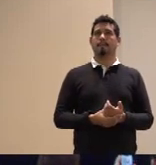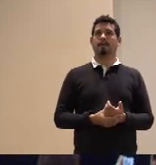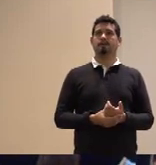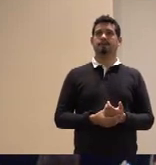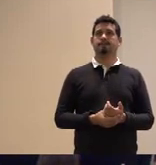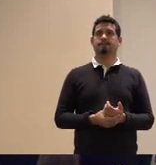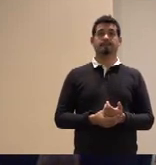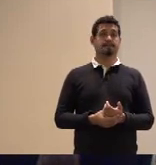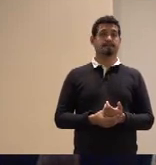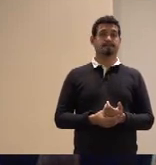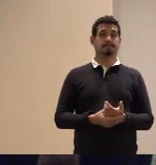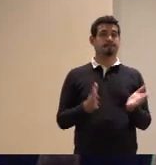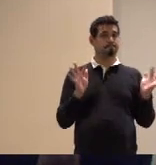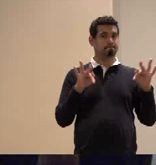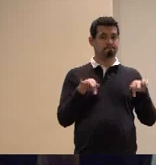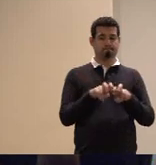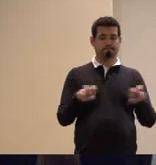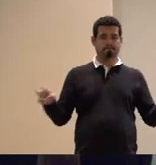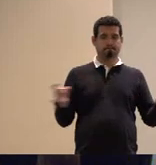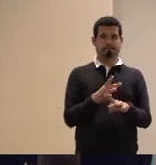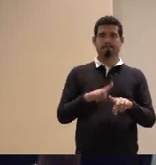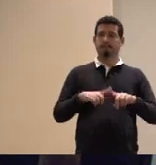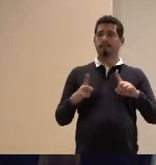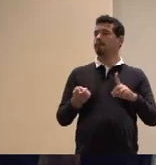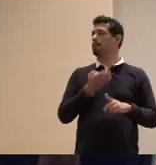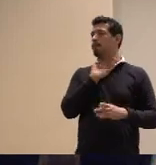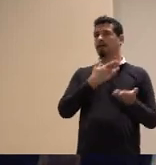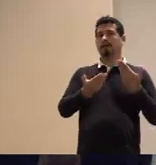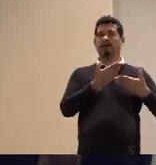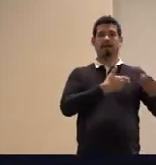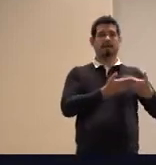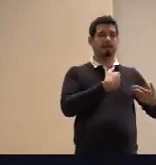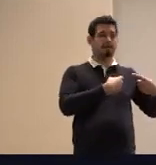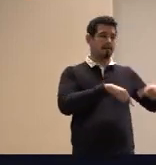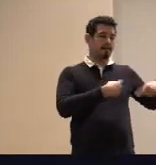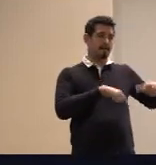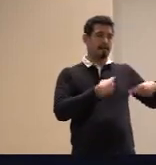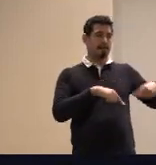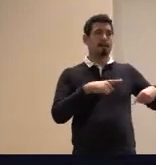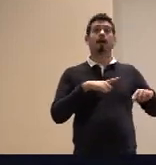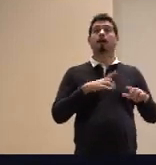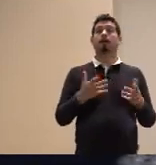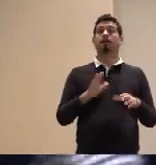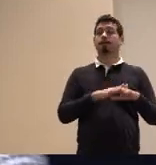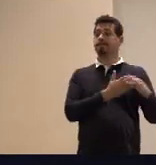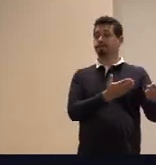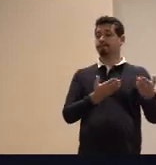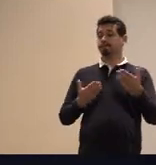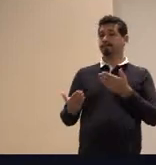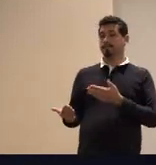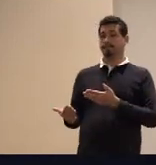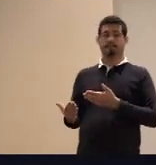Então, finalizamos a mesa, depois a gente abre para o debate, né? E agora vem